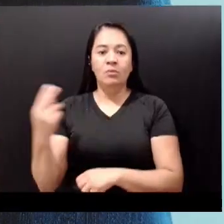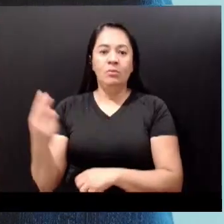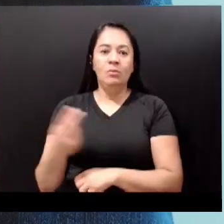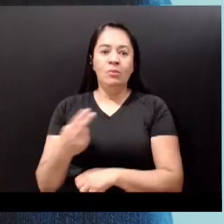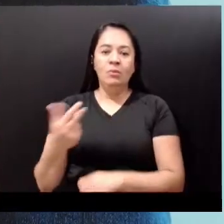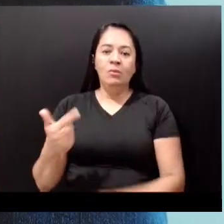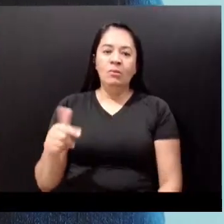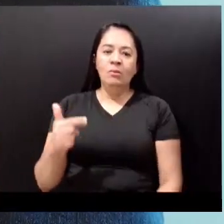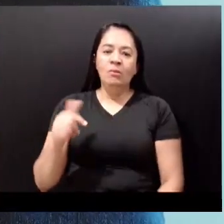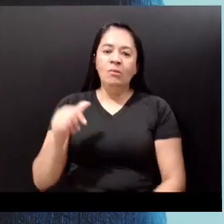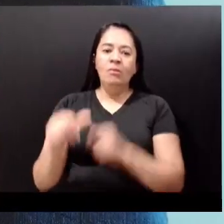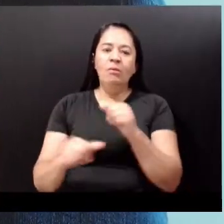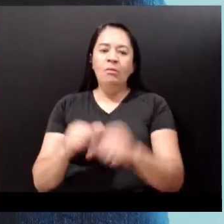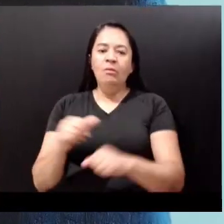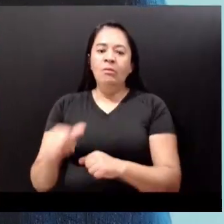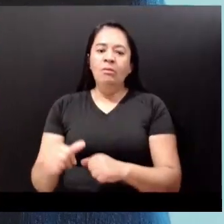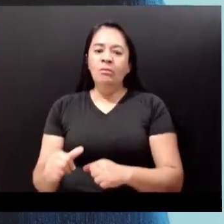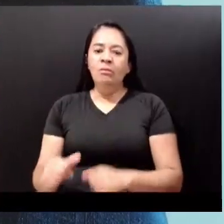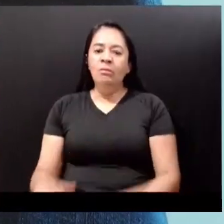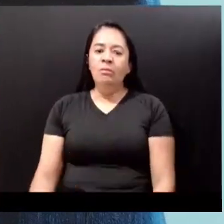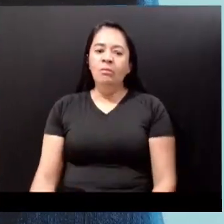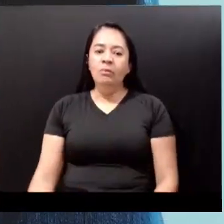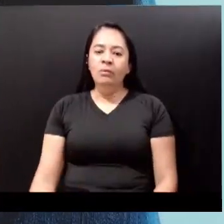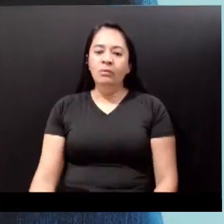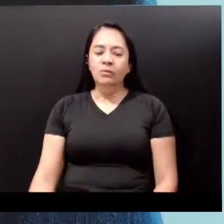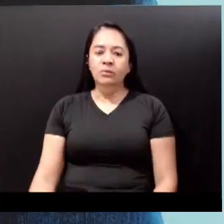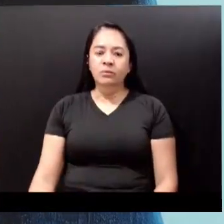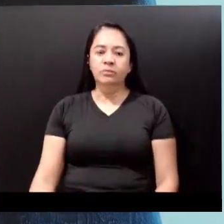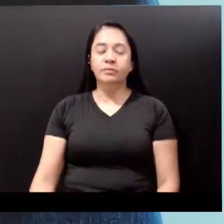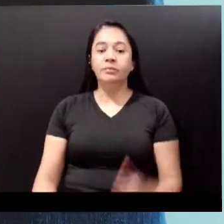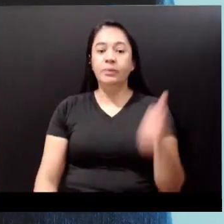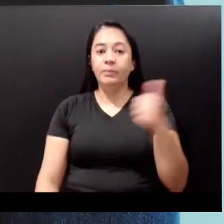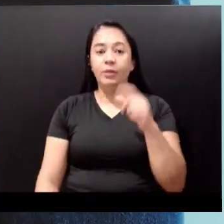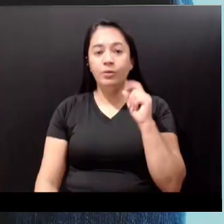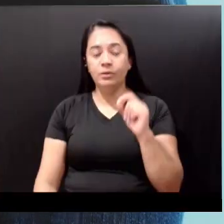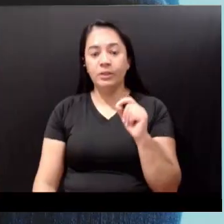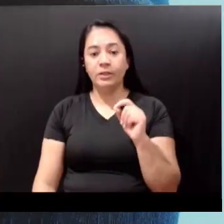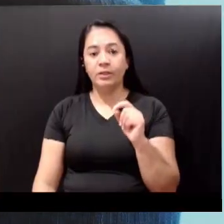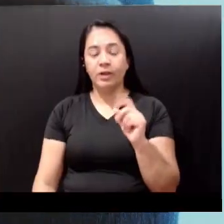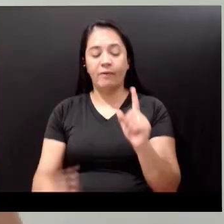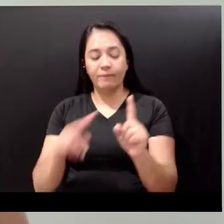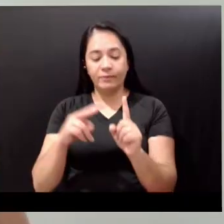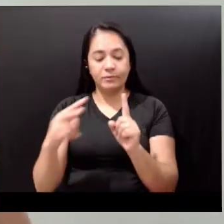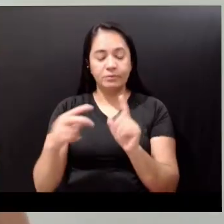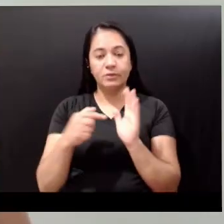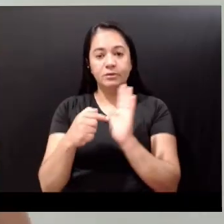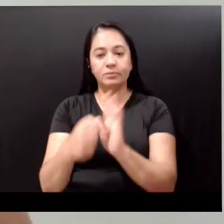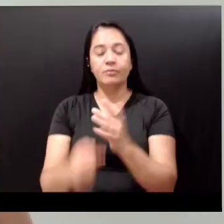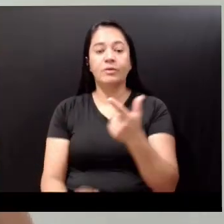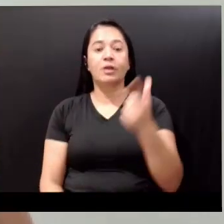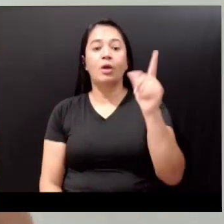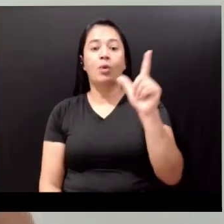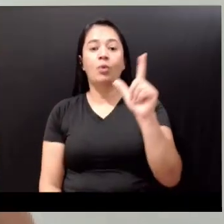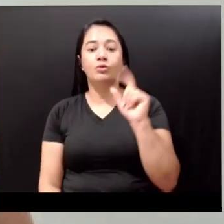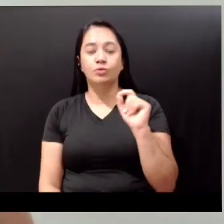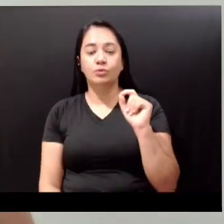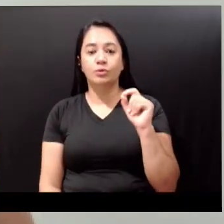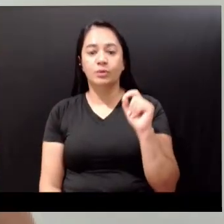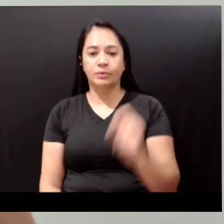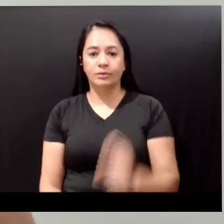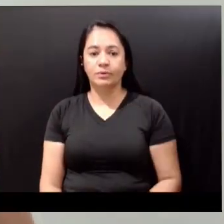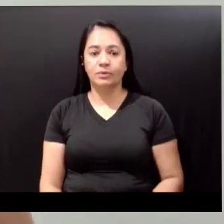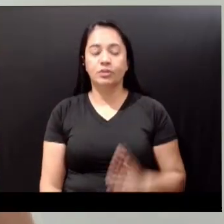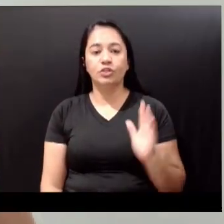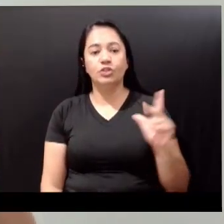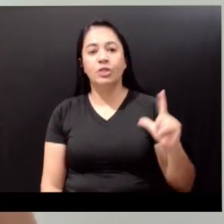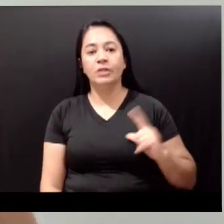elas não têm uma alteração de laboratório de imagem. Então, a primeira coisa é trazer a visibilidade. E a outra, o que nós